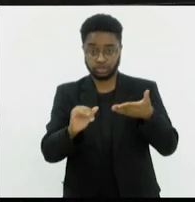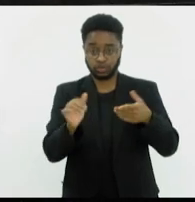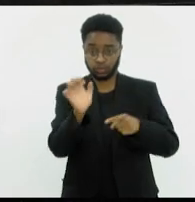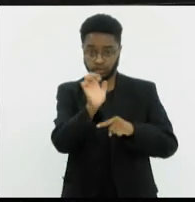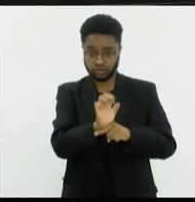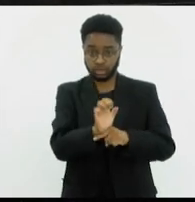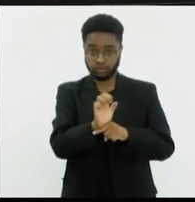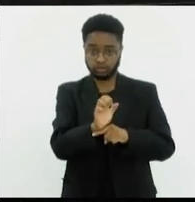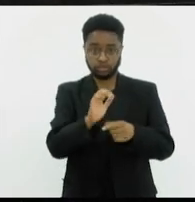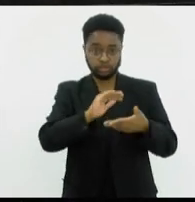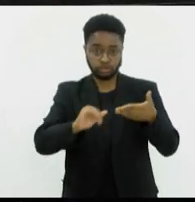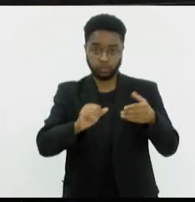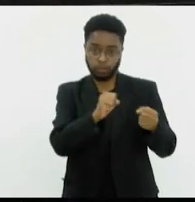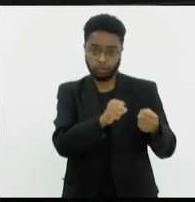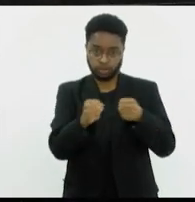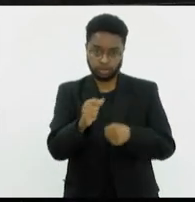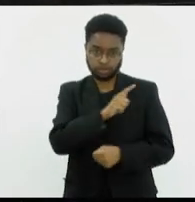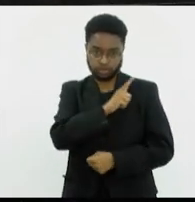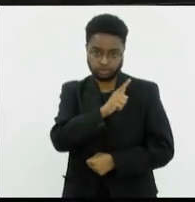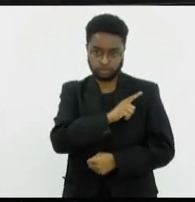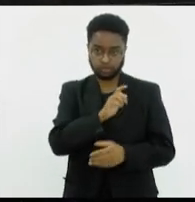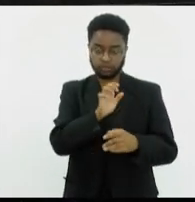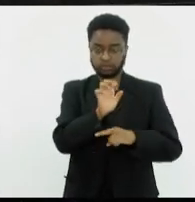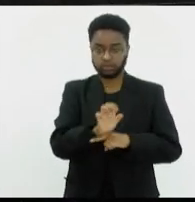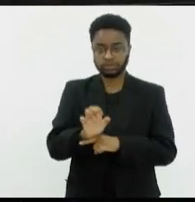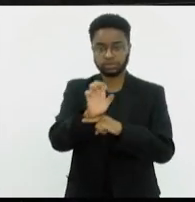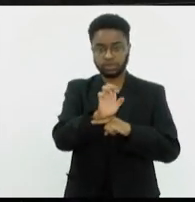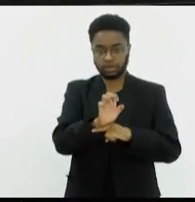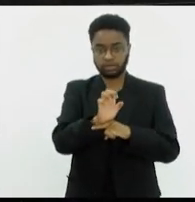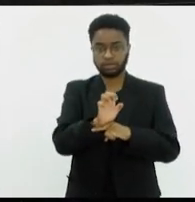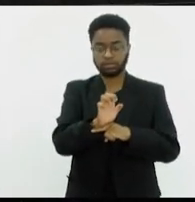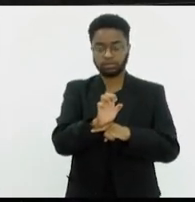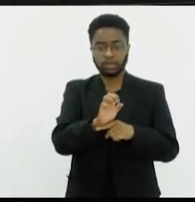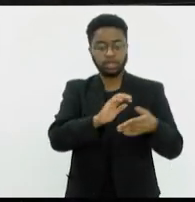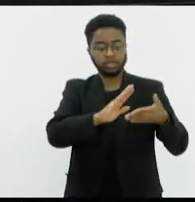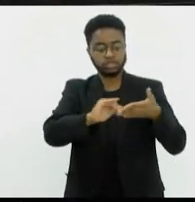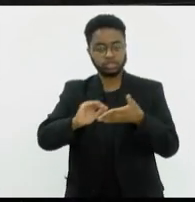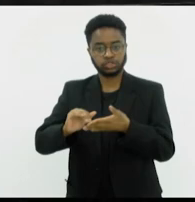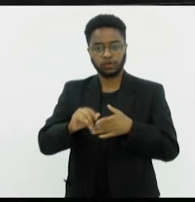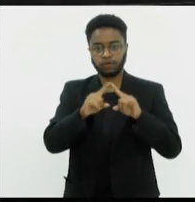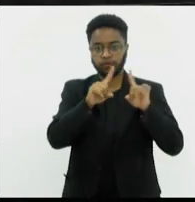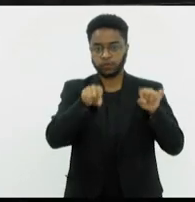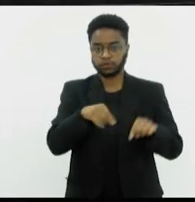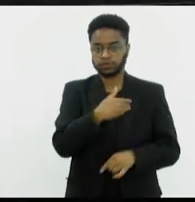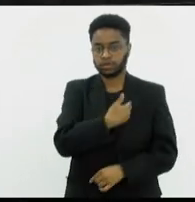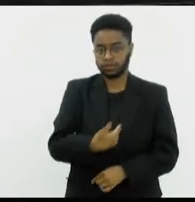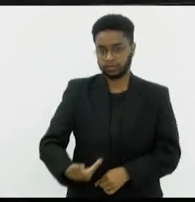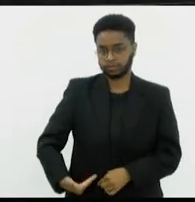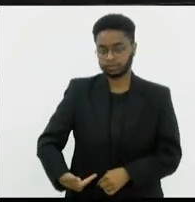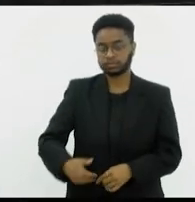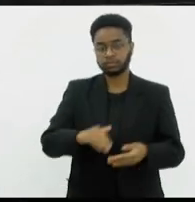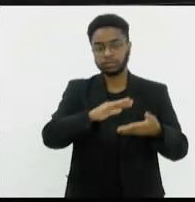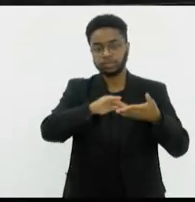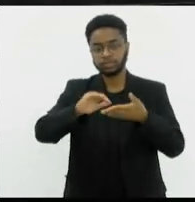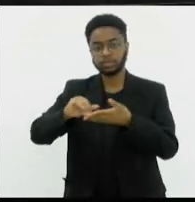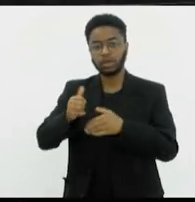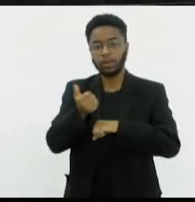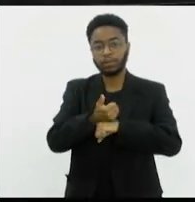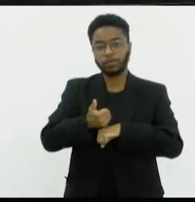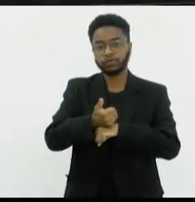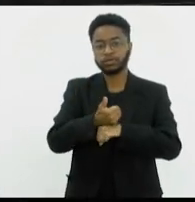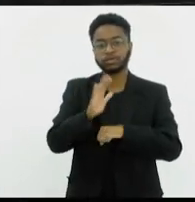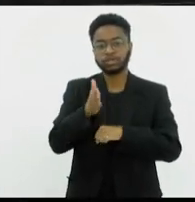o poder de gestão, esvazia o servidor público, esvazia o profissional que